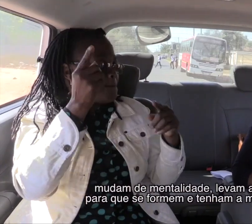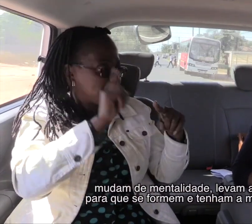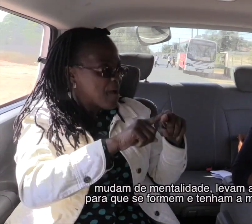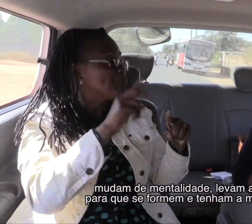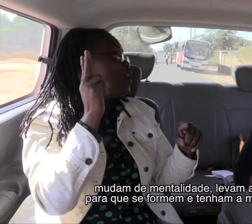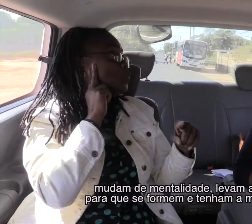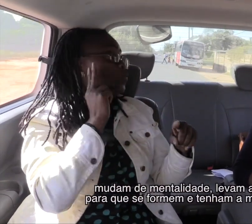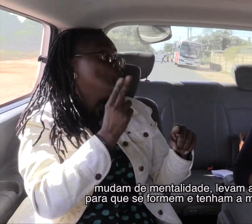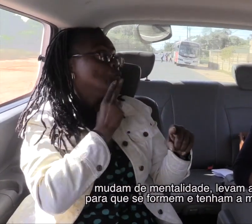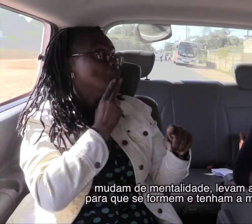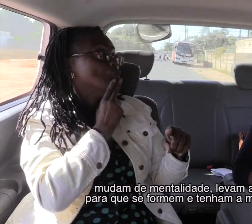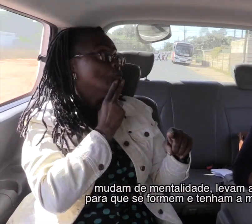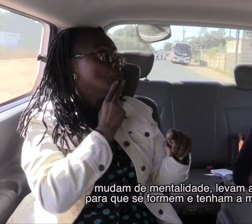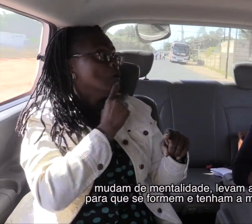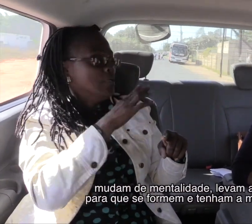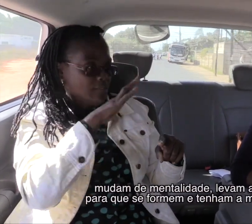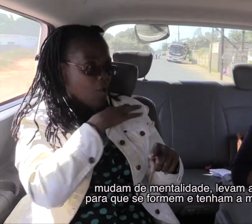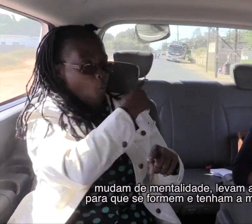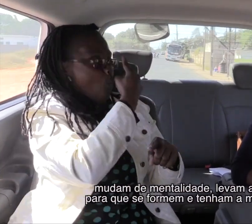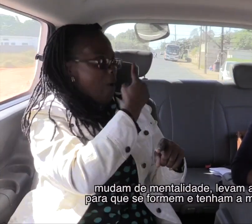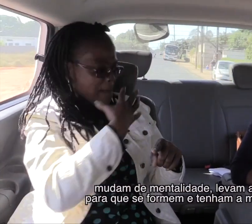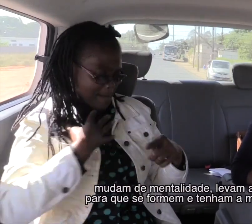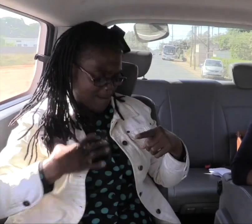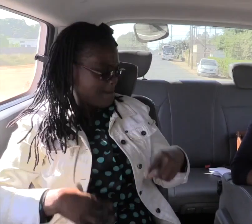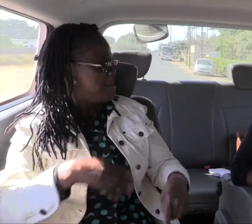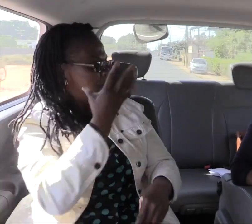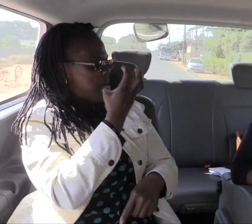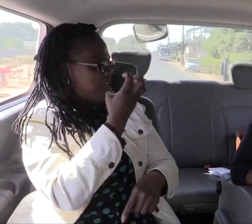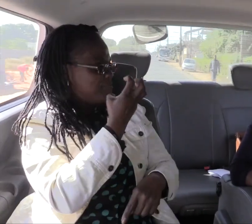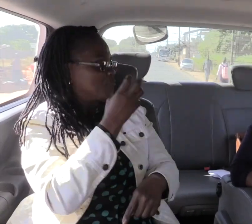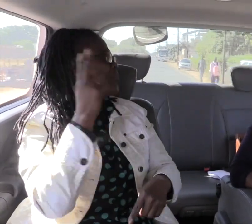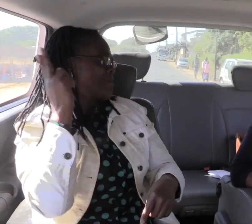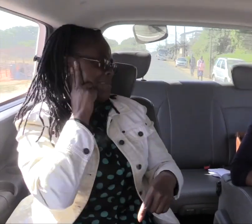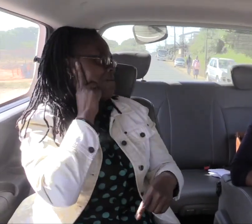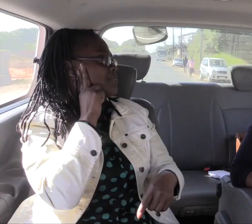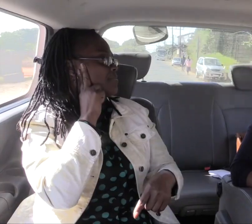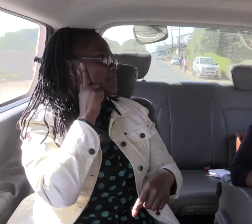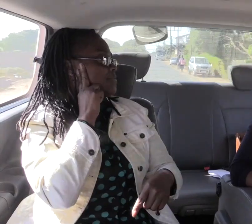para que se forme e tenho a mente aberta